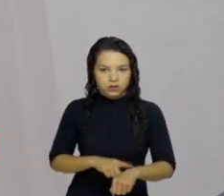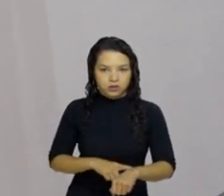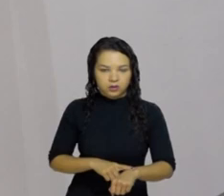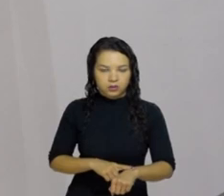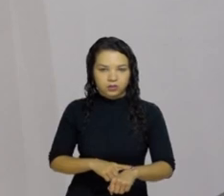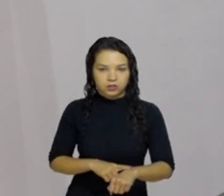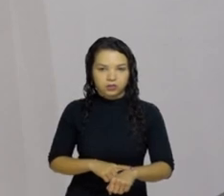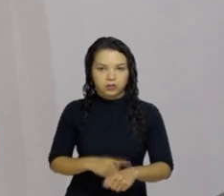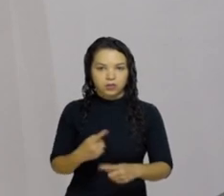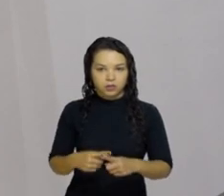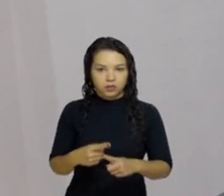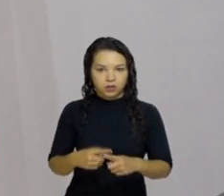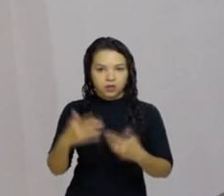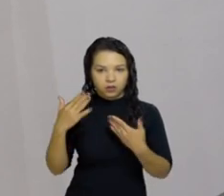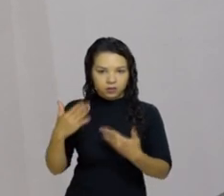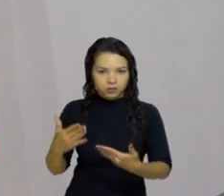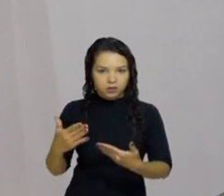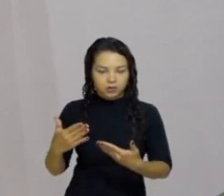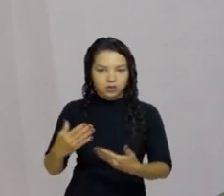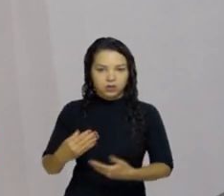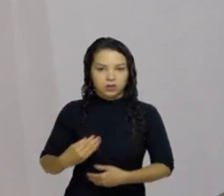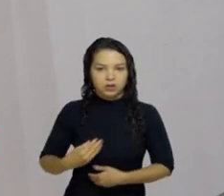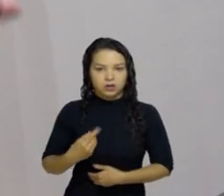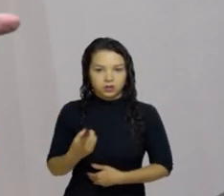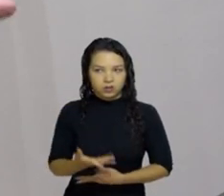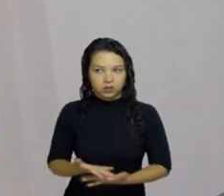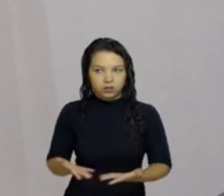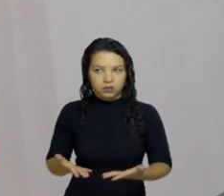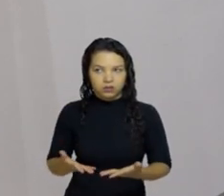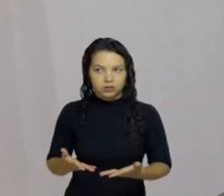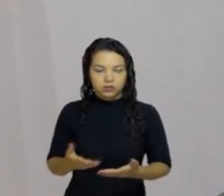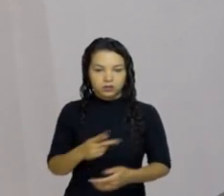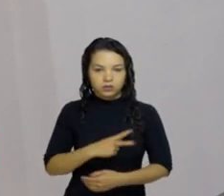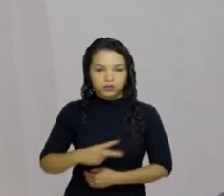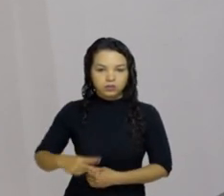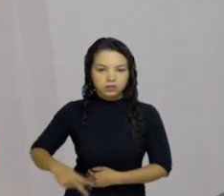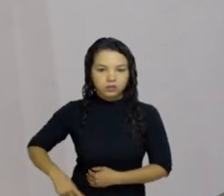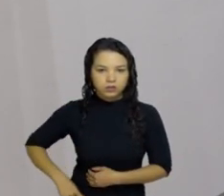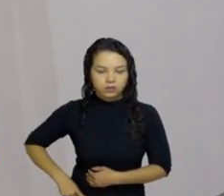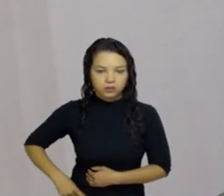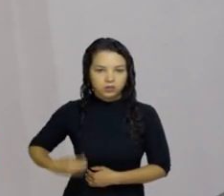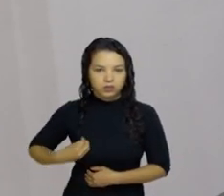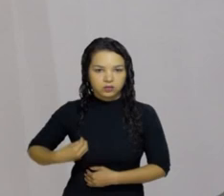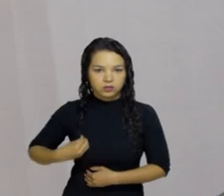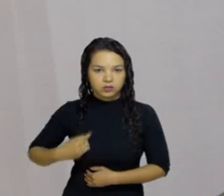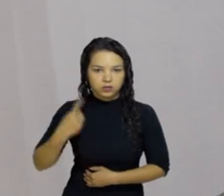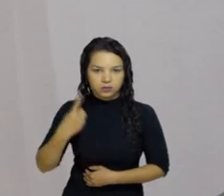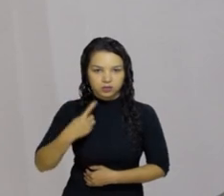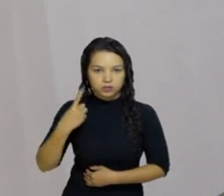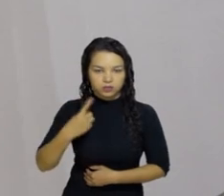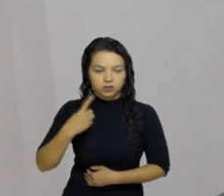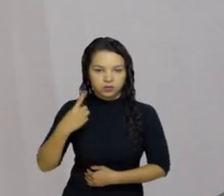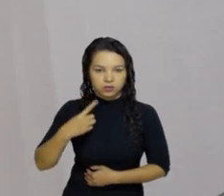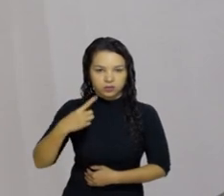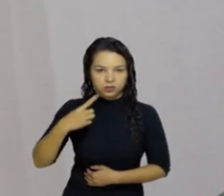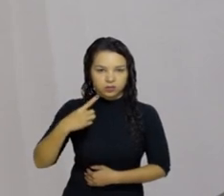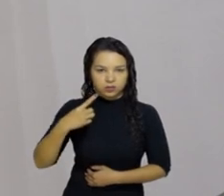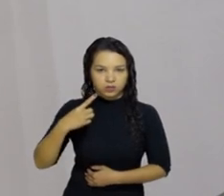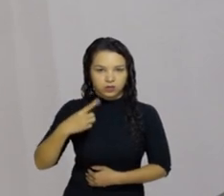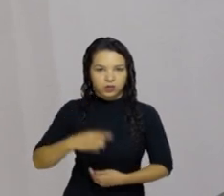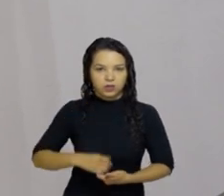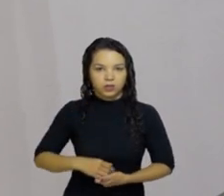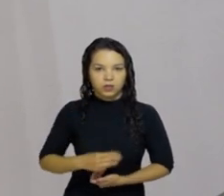embora agradeça muito a gentileza feita pelo então presidente em exercício, deputado Marcos da Rosa. Então,